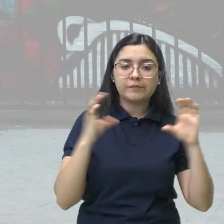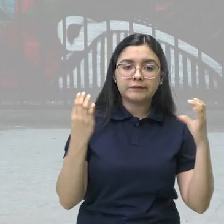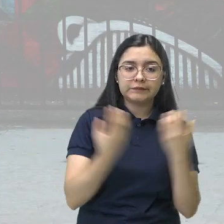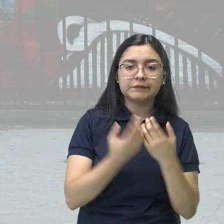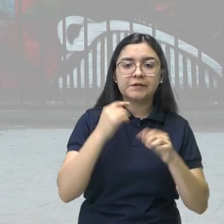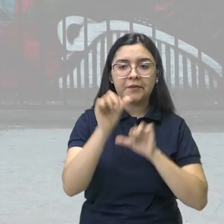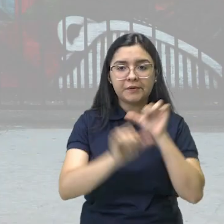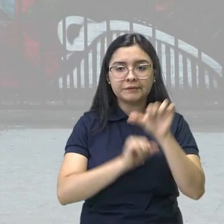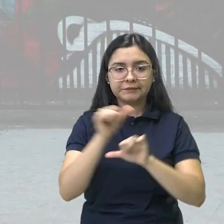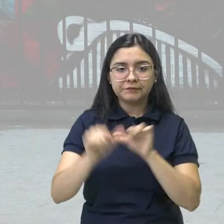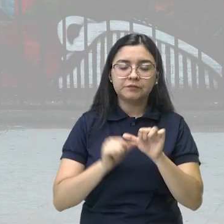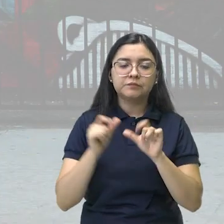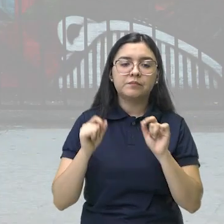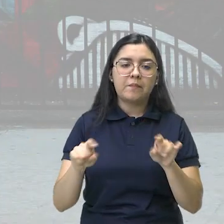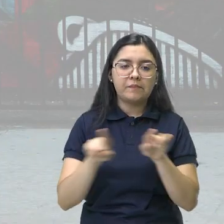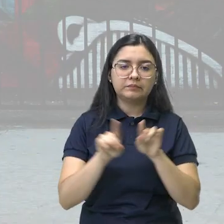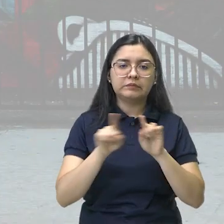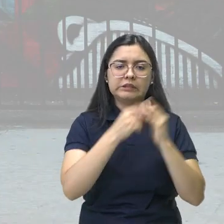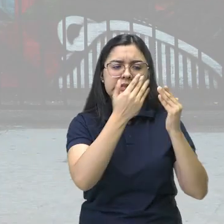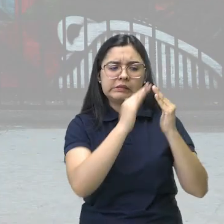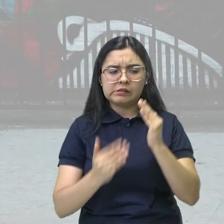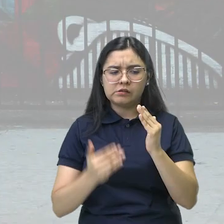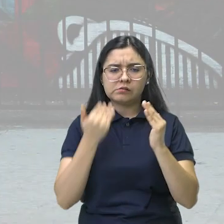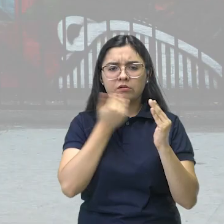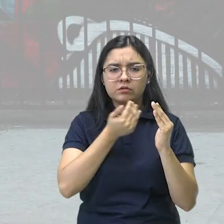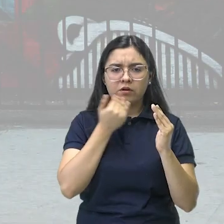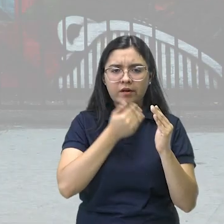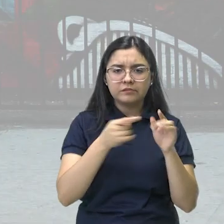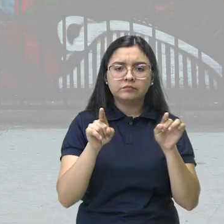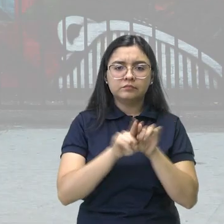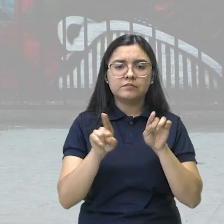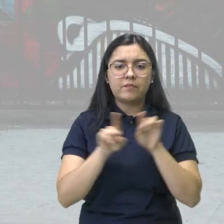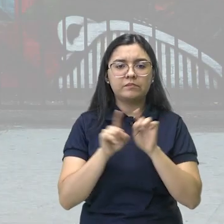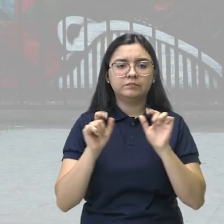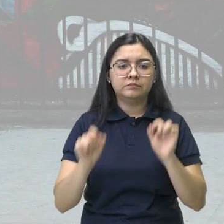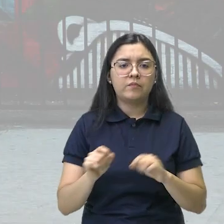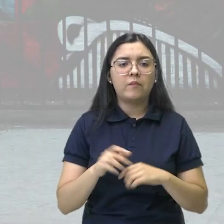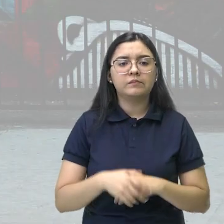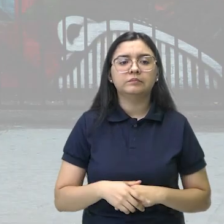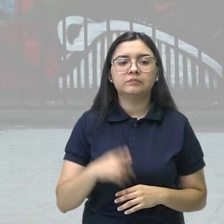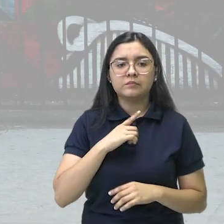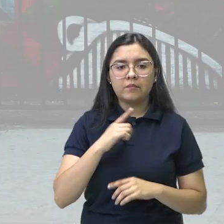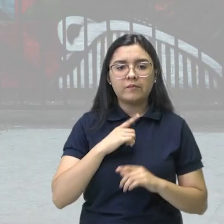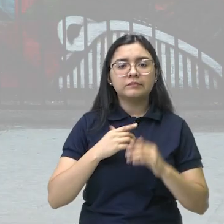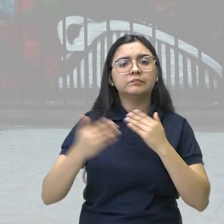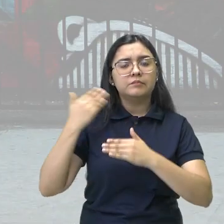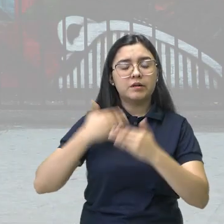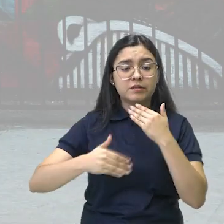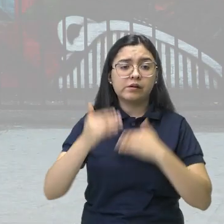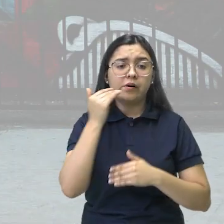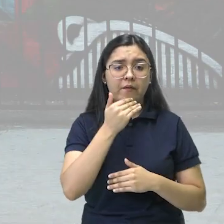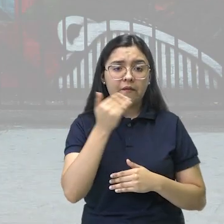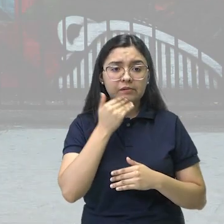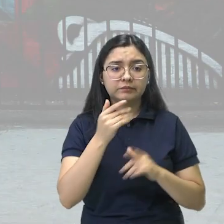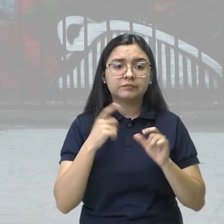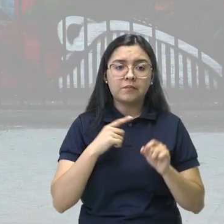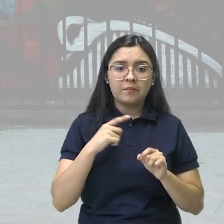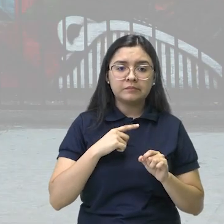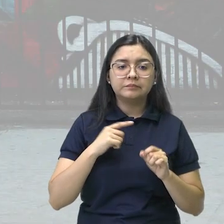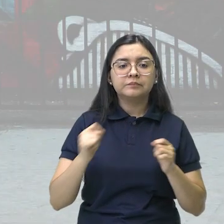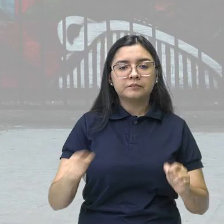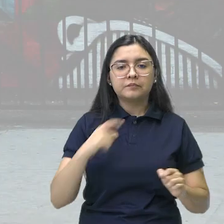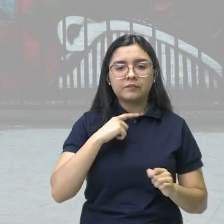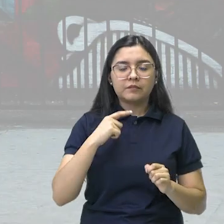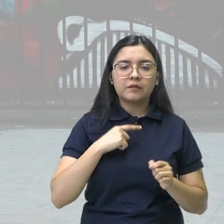comunidade, transformar barrancos e vielas antes degradadas em um